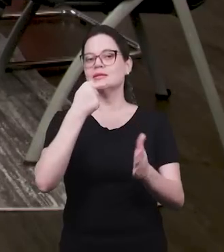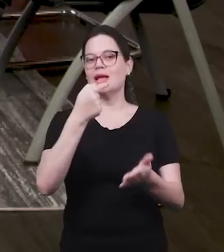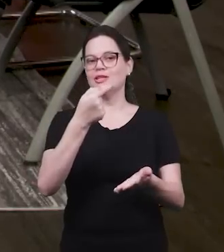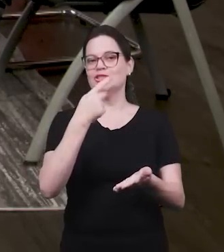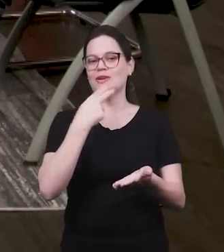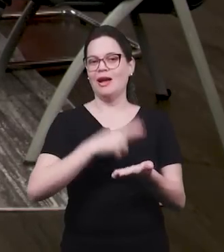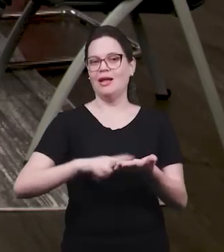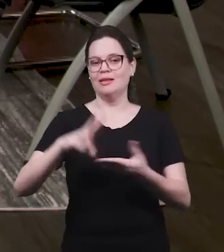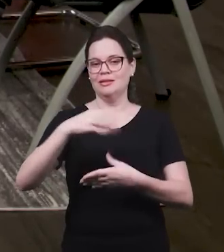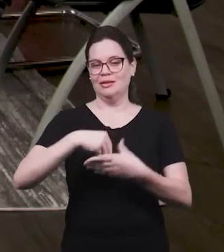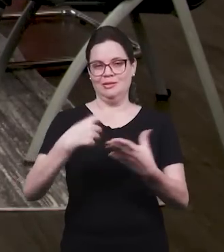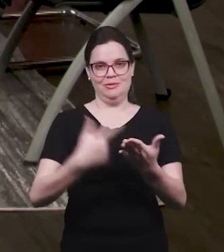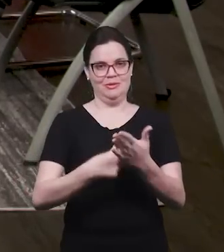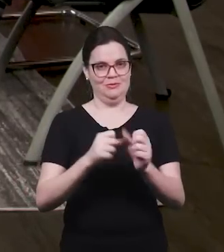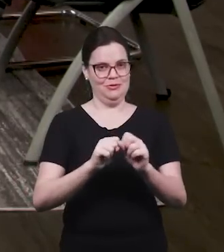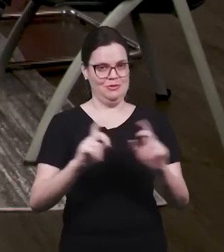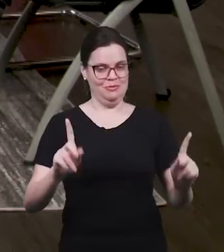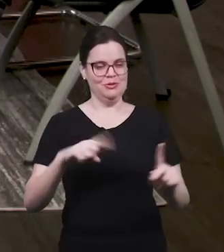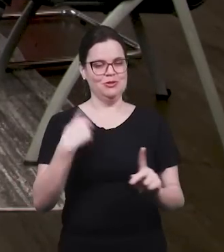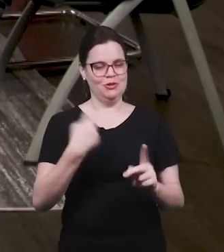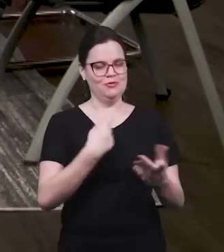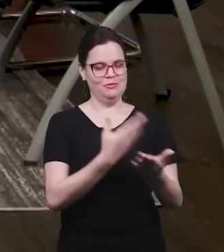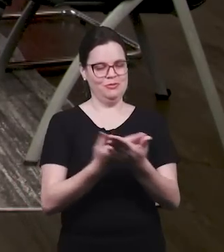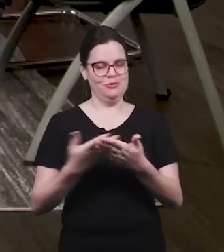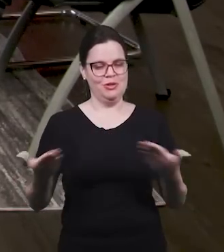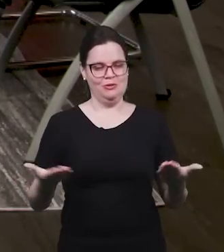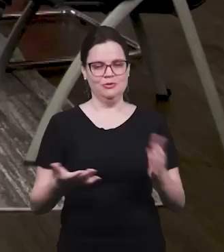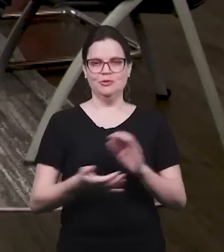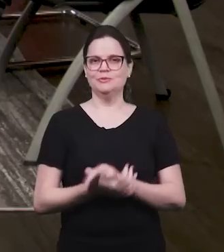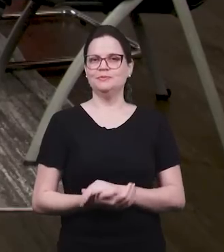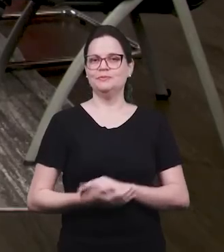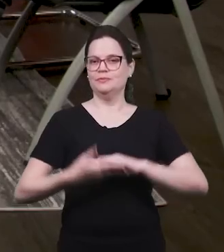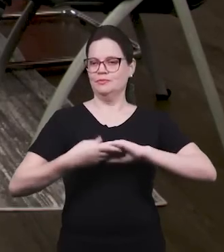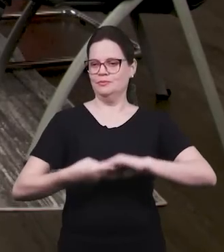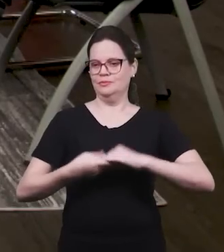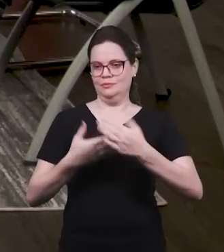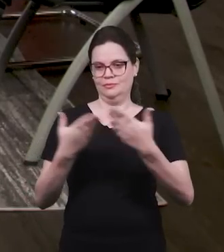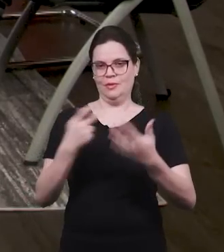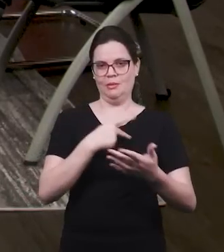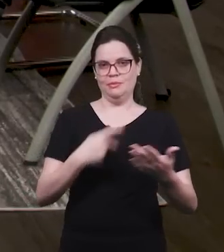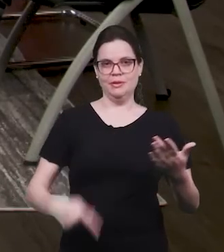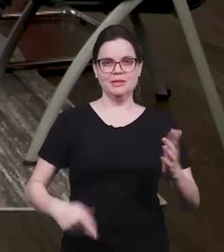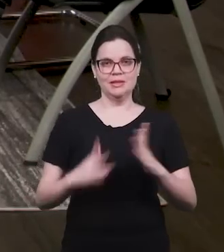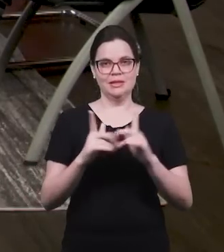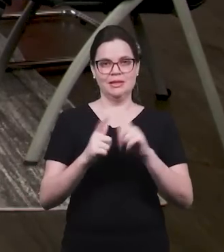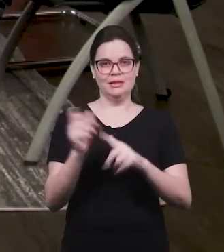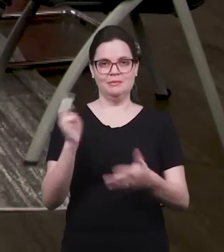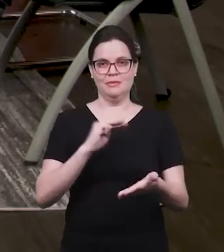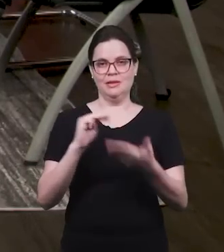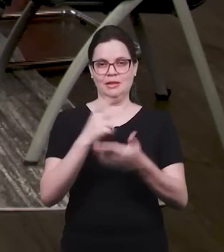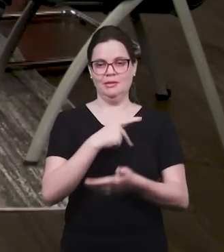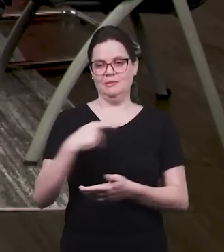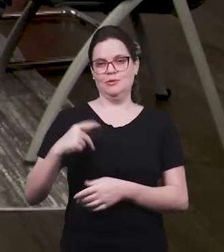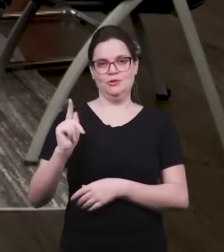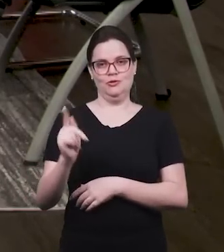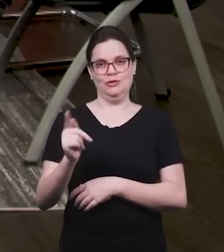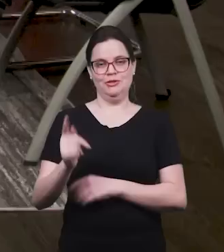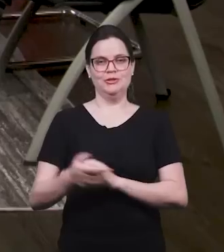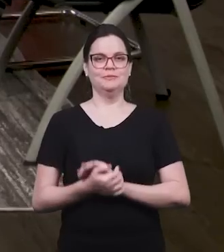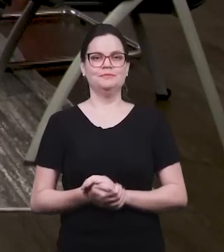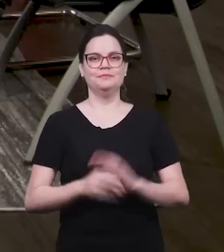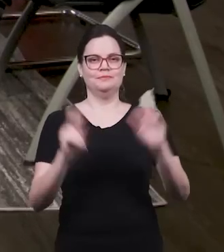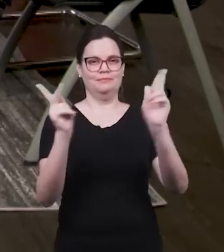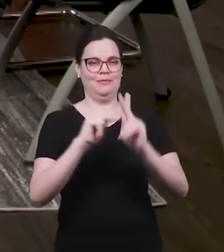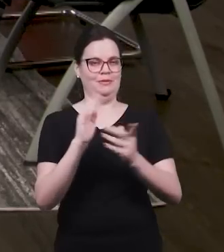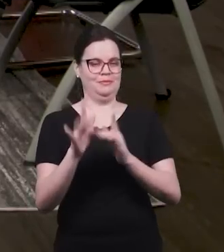Apocalipse. Eu começo aqui cumprimentando o pastor que é presidente da Igreja Cristã Maranata, pastor Gideuti Gueiros. Saúdo a todos com a paz do